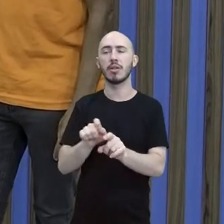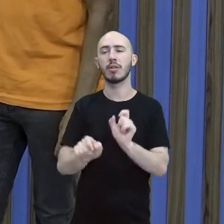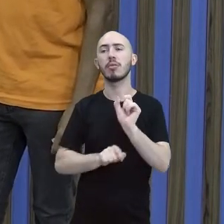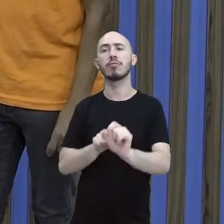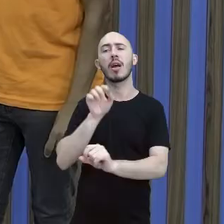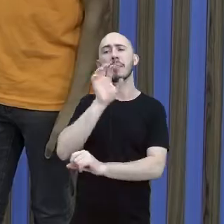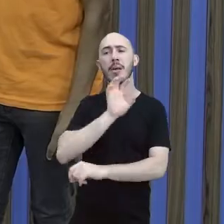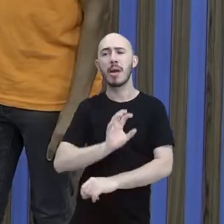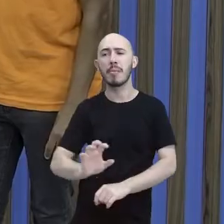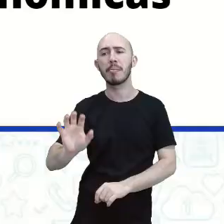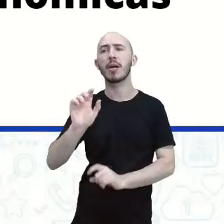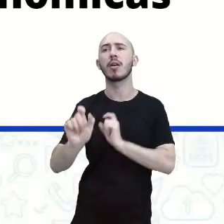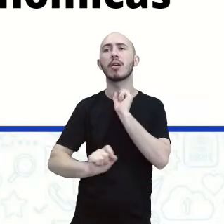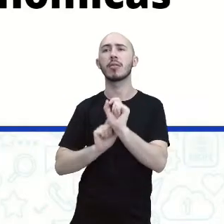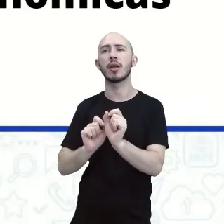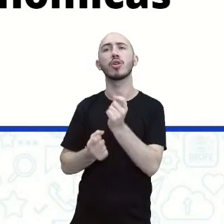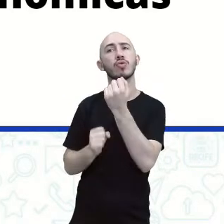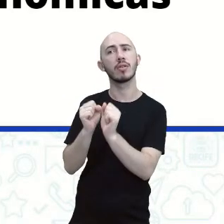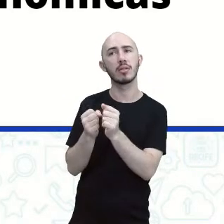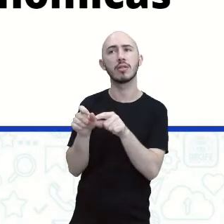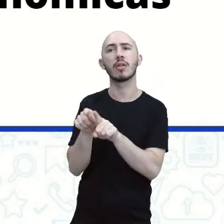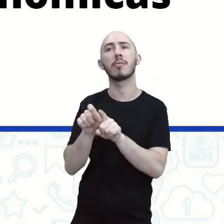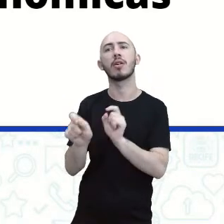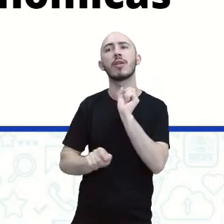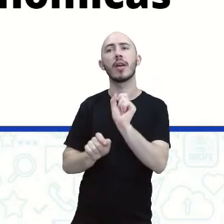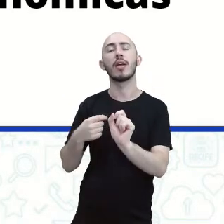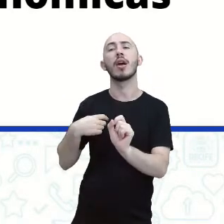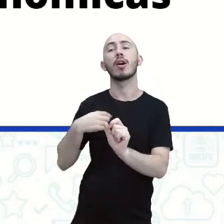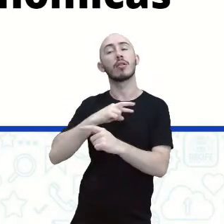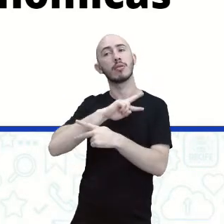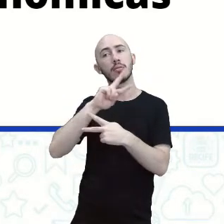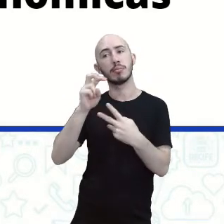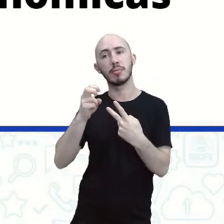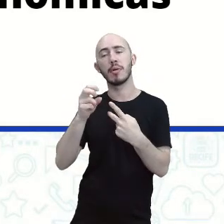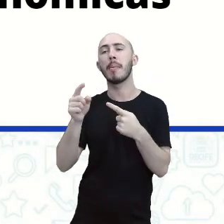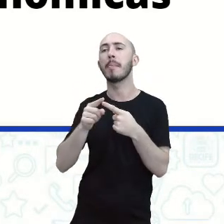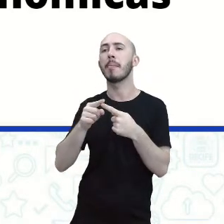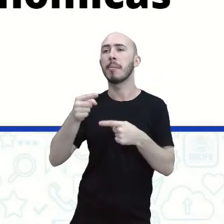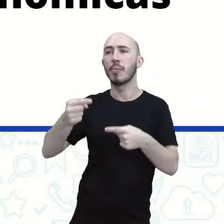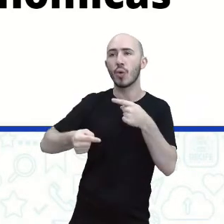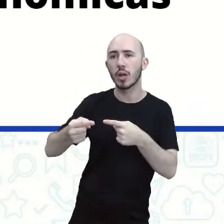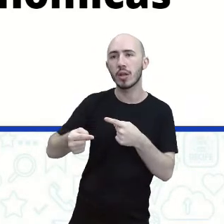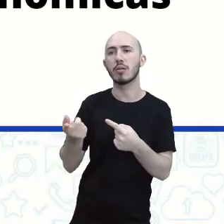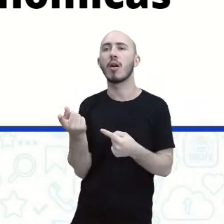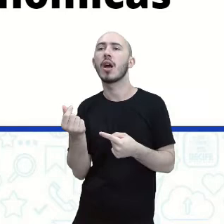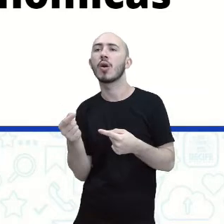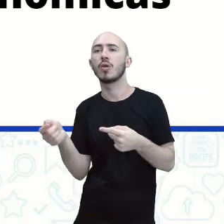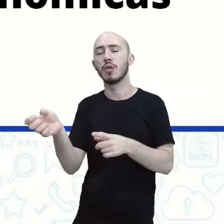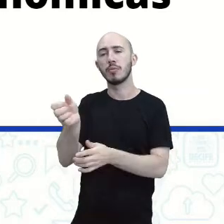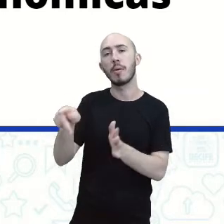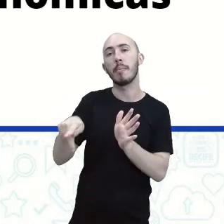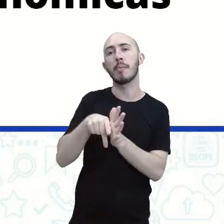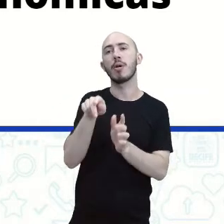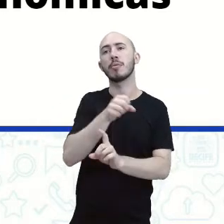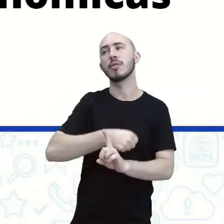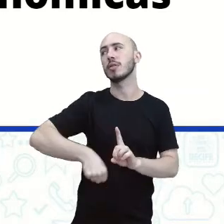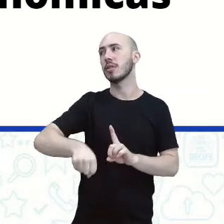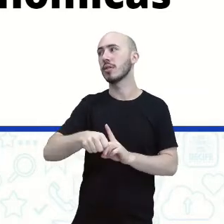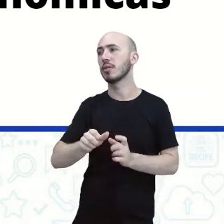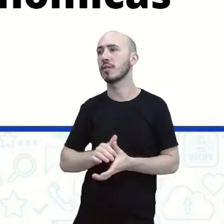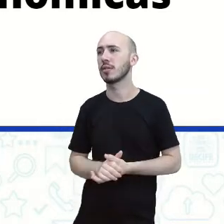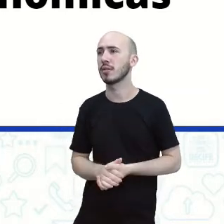base na industrialização, considerando as questões políticas e econômicas da sociedade, tá? Então, isso foi muito importante. Oi?